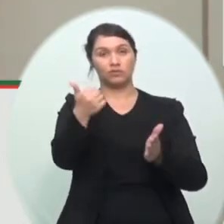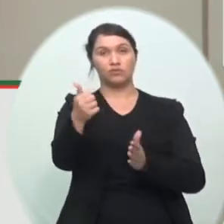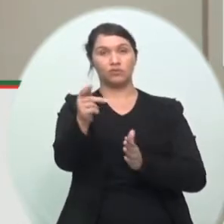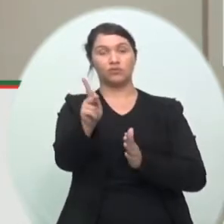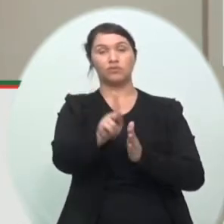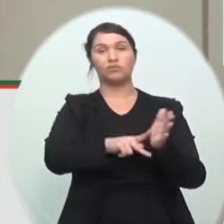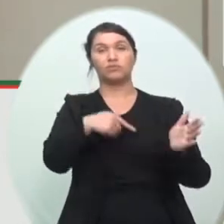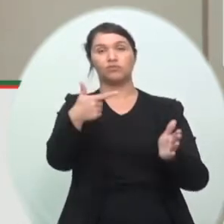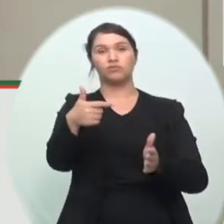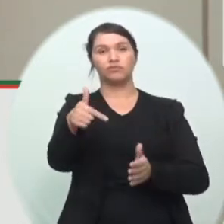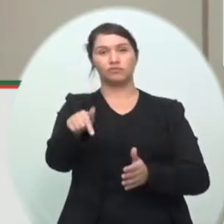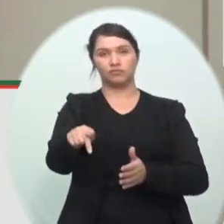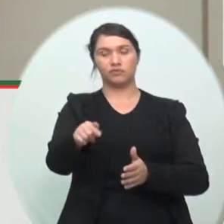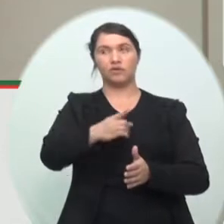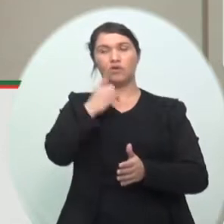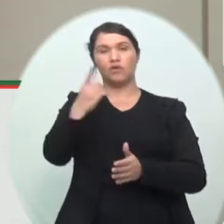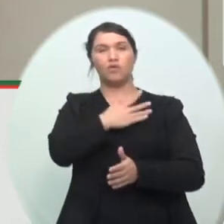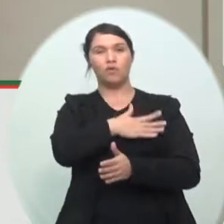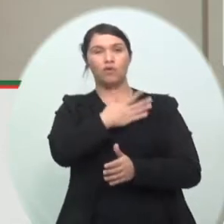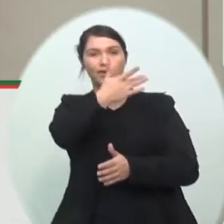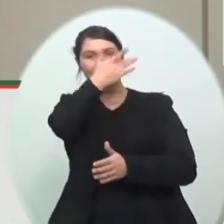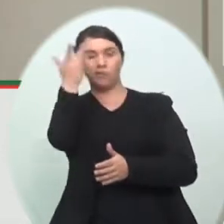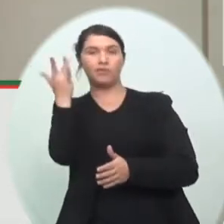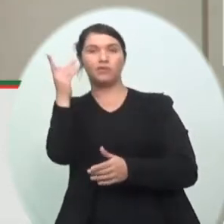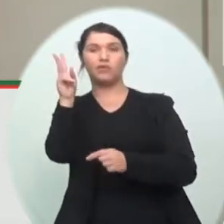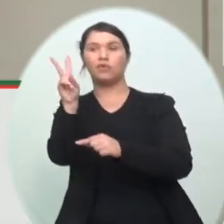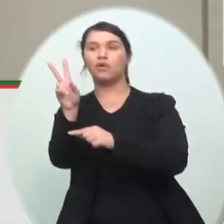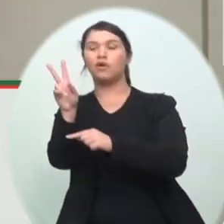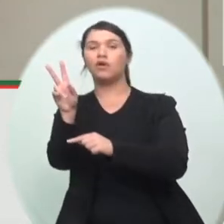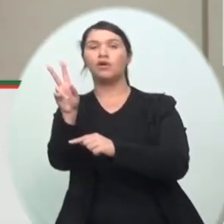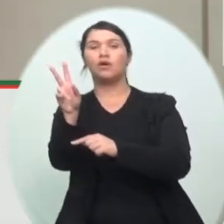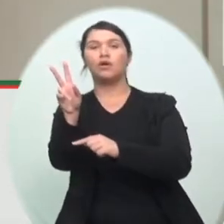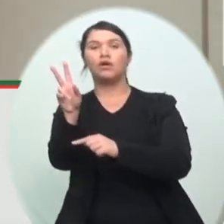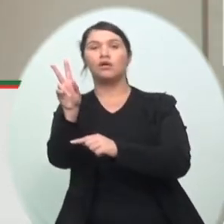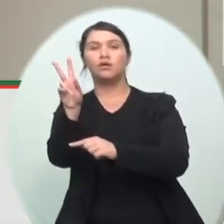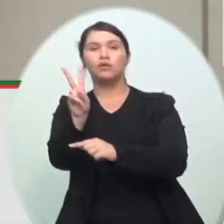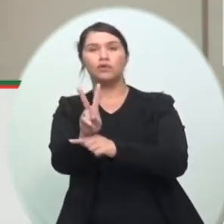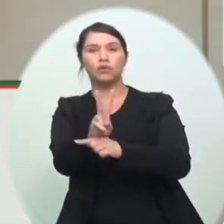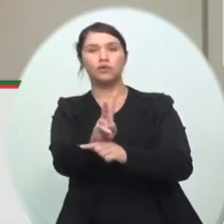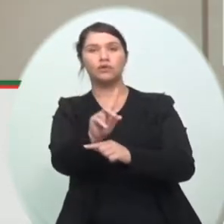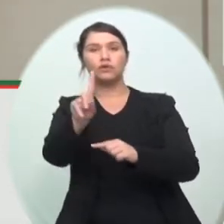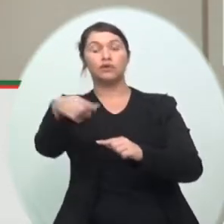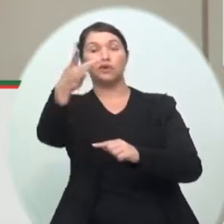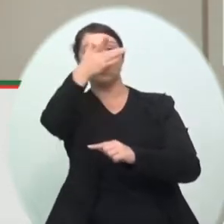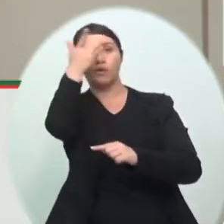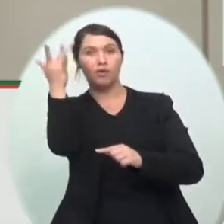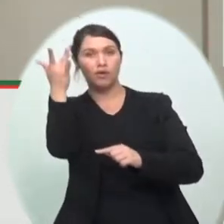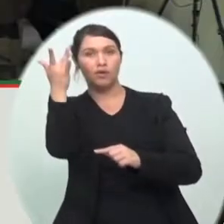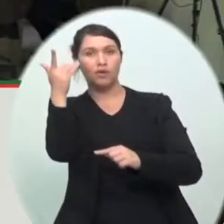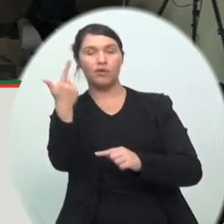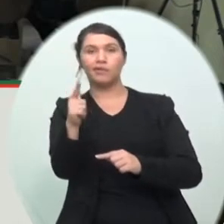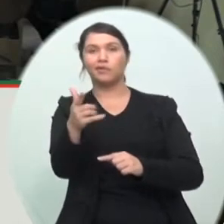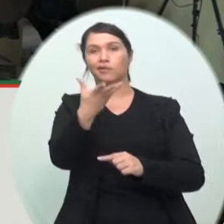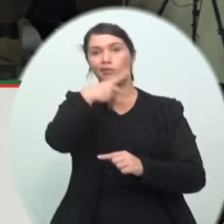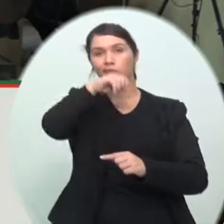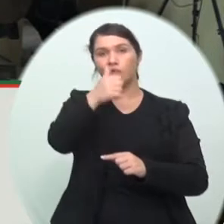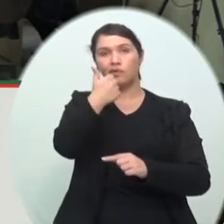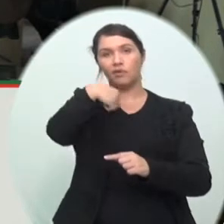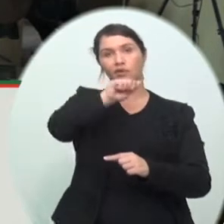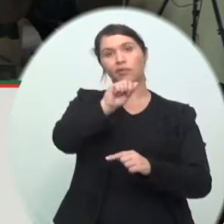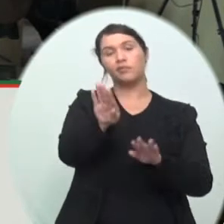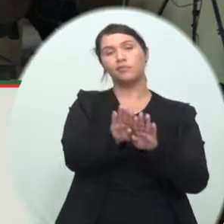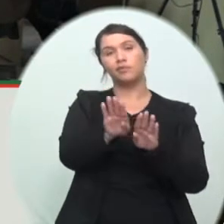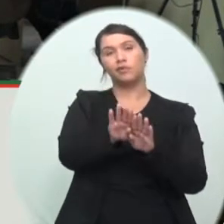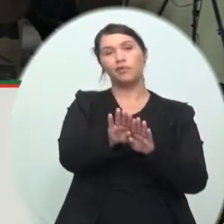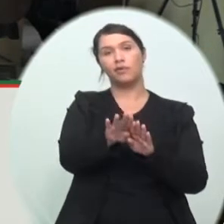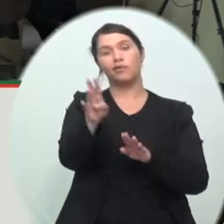e das viúvas em suas dificuldades. Então, que Deus abençoe vocês e que vocês continuem nesse propósito. Obrigado, senhor presidente. A